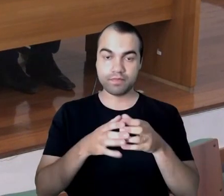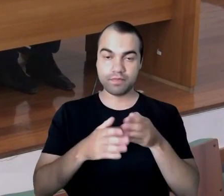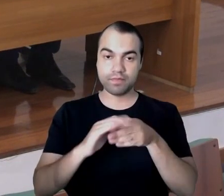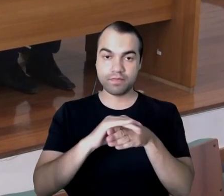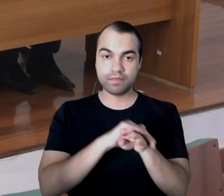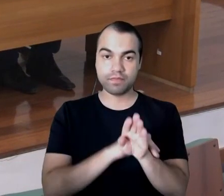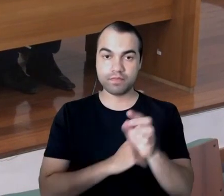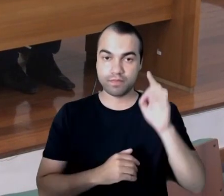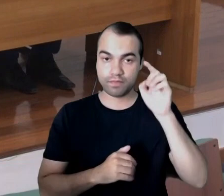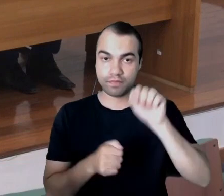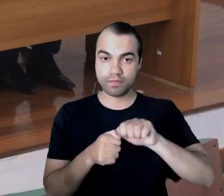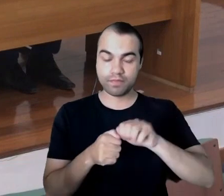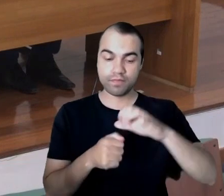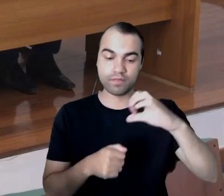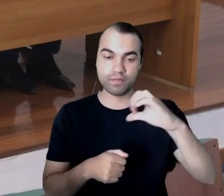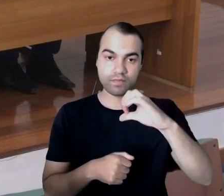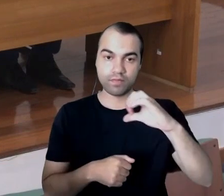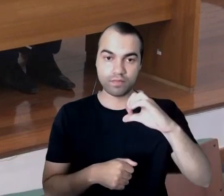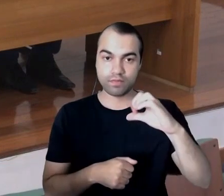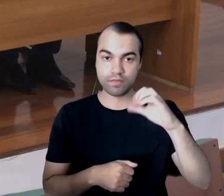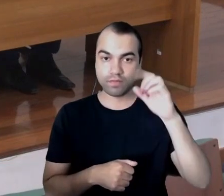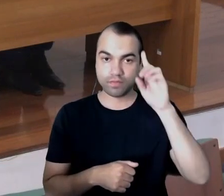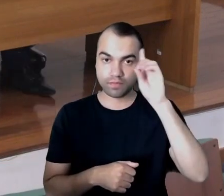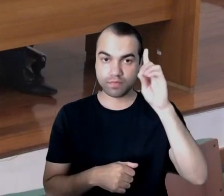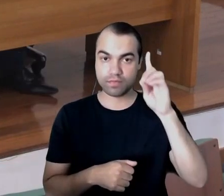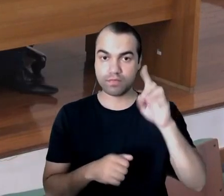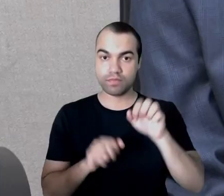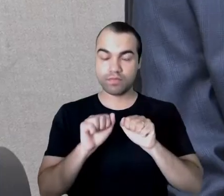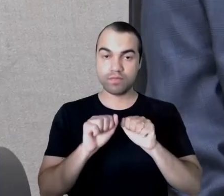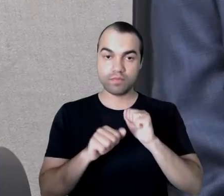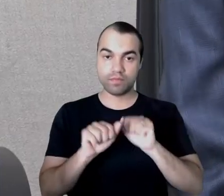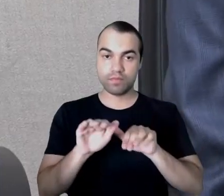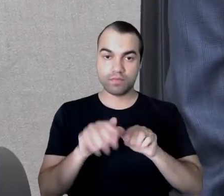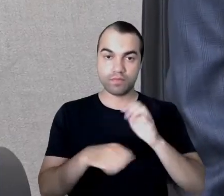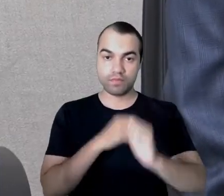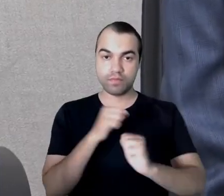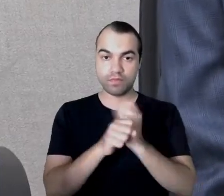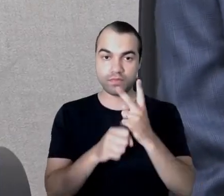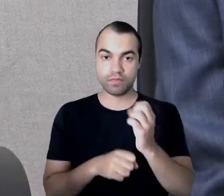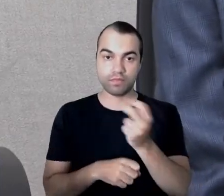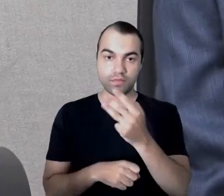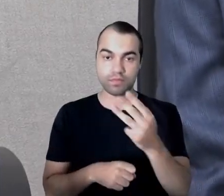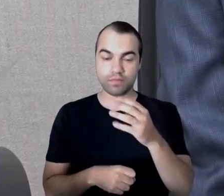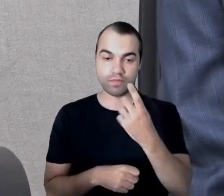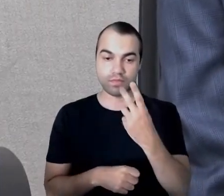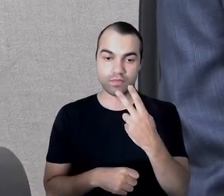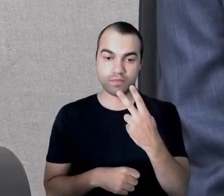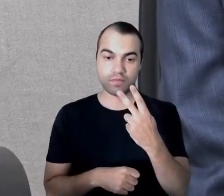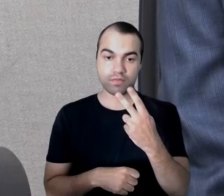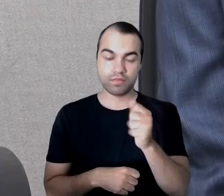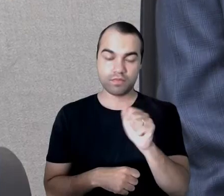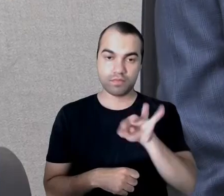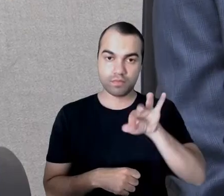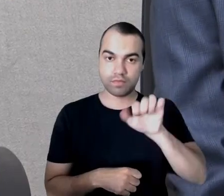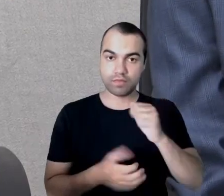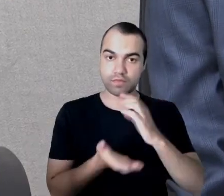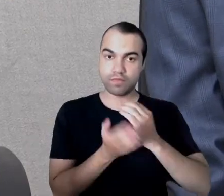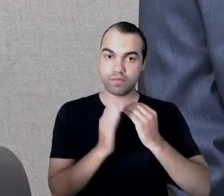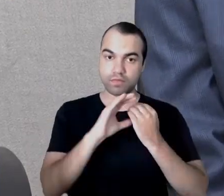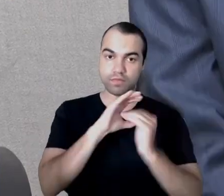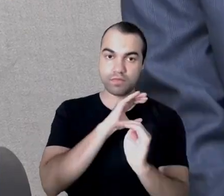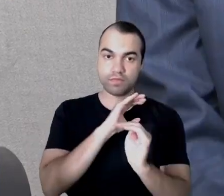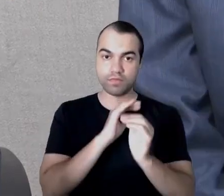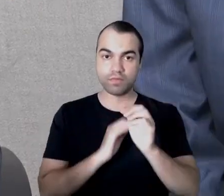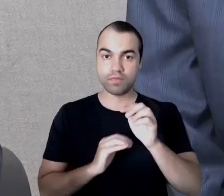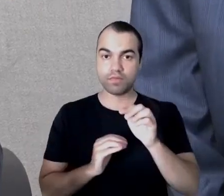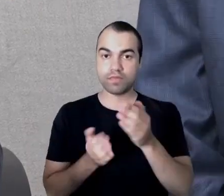2023 a ata foi disponibilizada aos senhores pelo sede de modo que eu indago se nós podemos dar como lida e